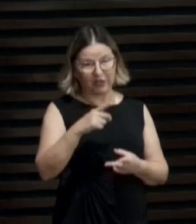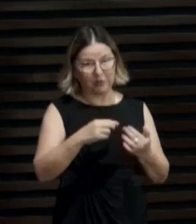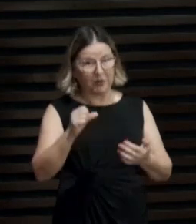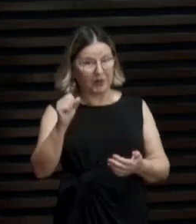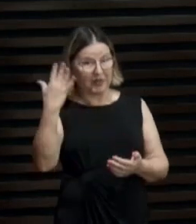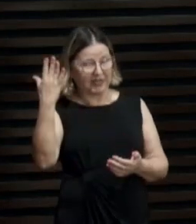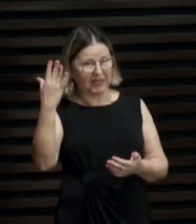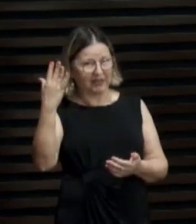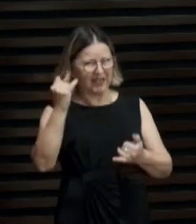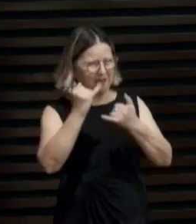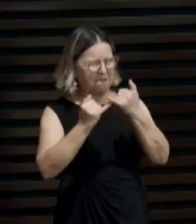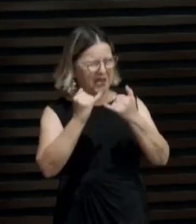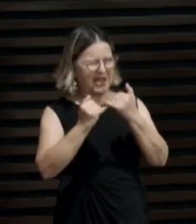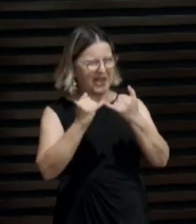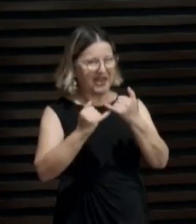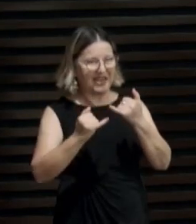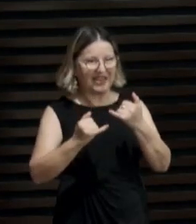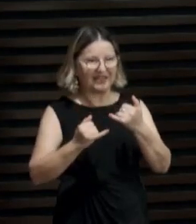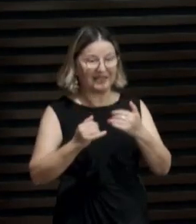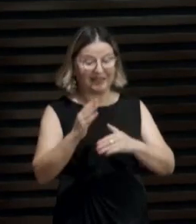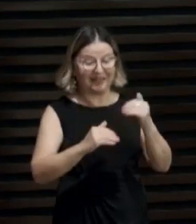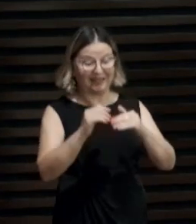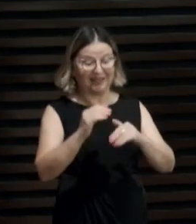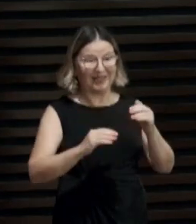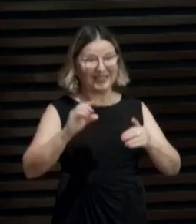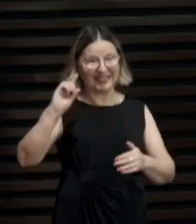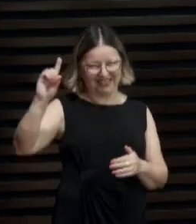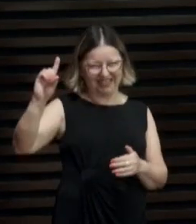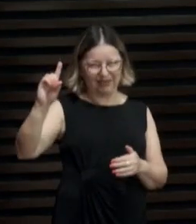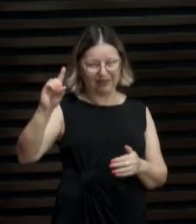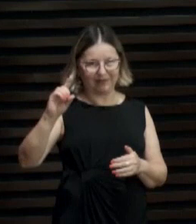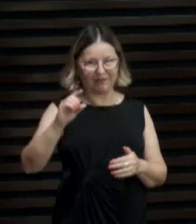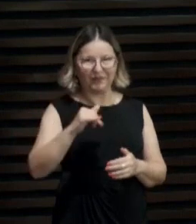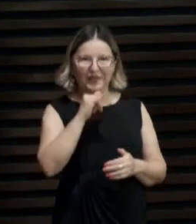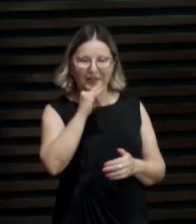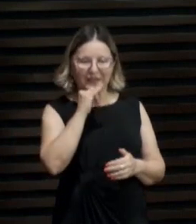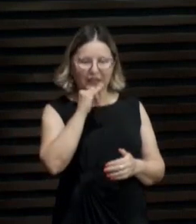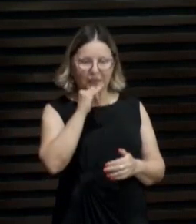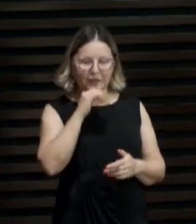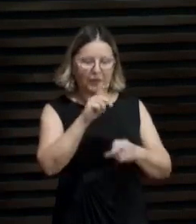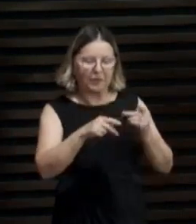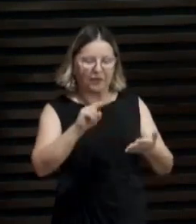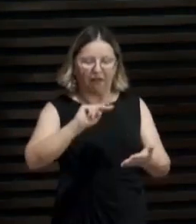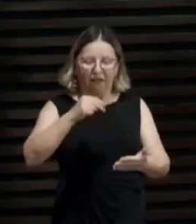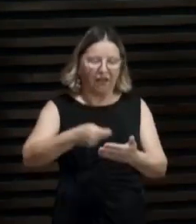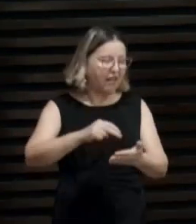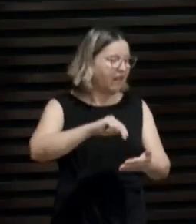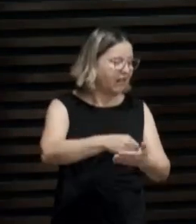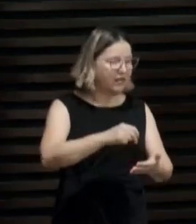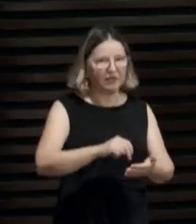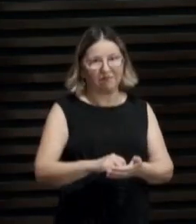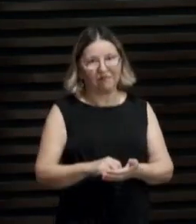para cá e para lá, e aquele agito todo, elas vão guiar as suas vidas baseado nas coisas que